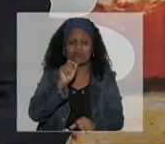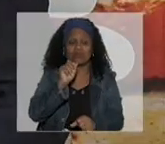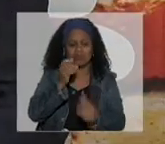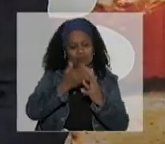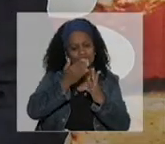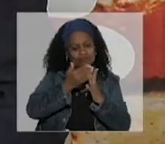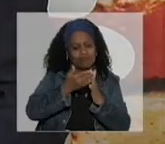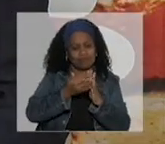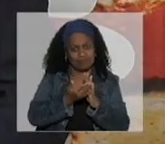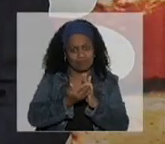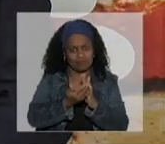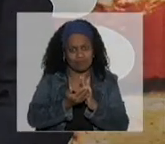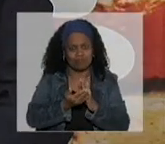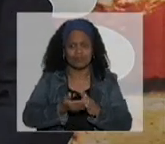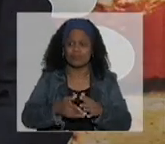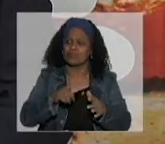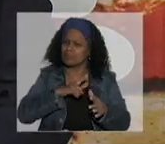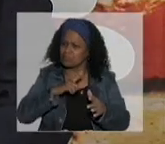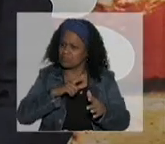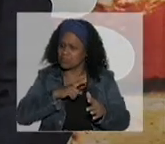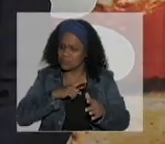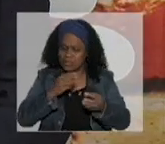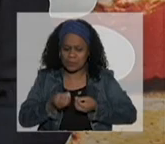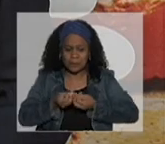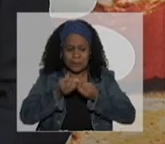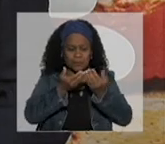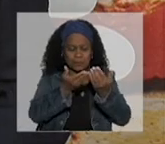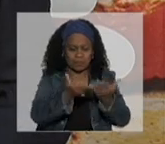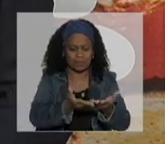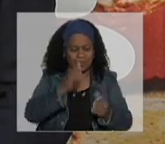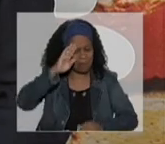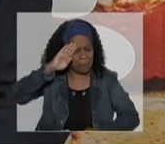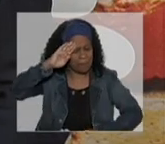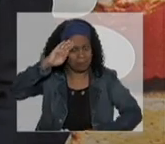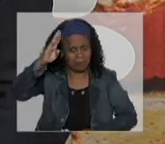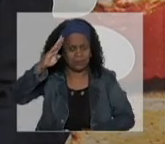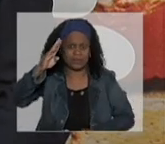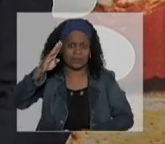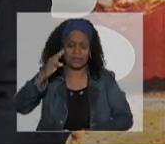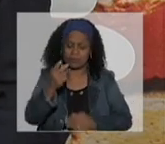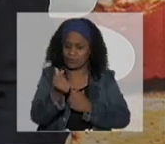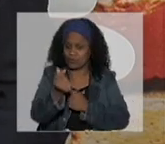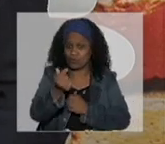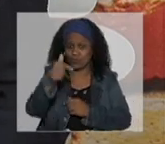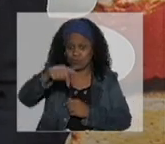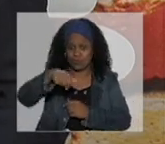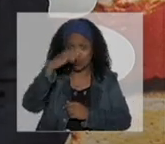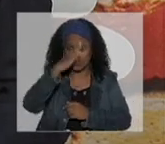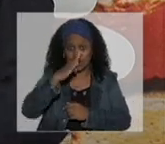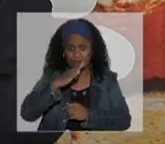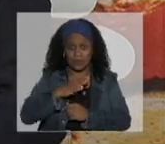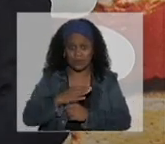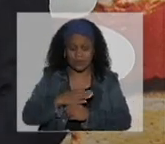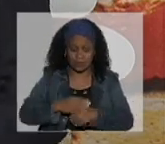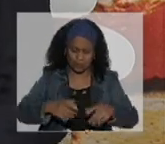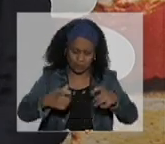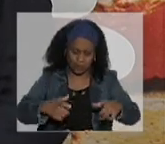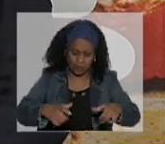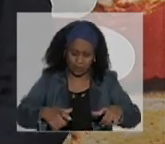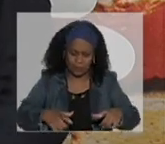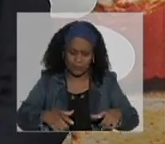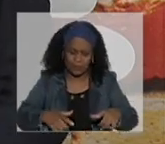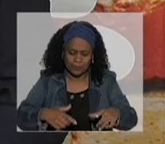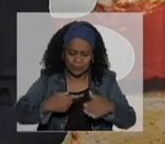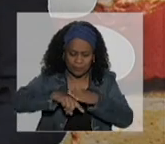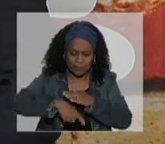é uma financiarização da Previdência, a gente tem a entrega das nossas principais reservas de riqueza, como o pré-sal,